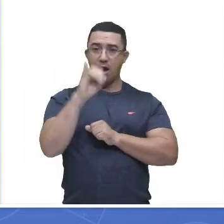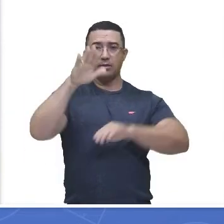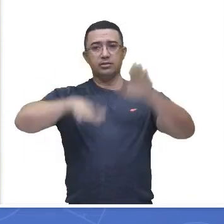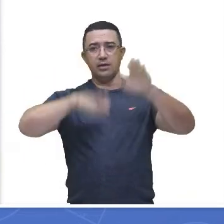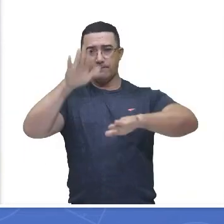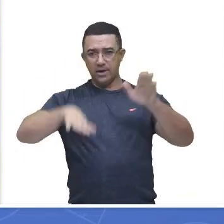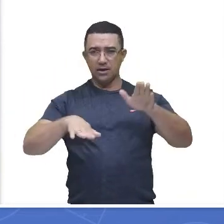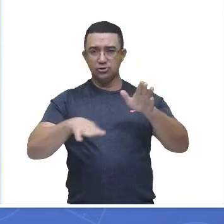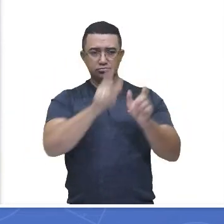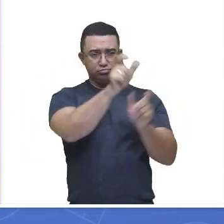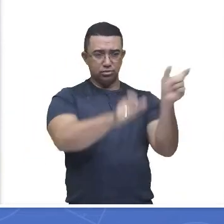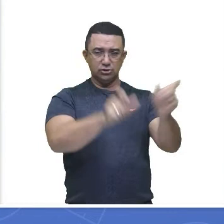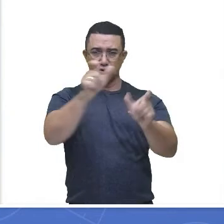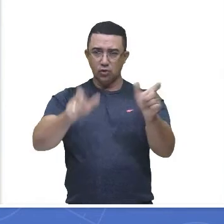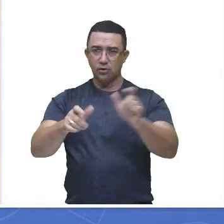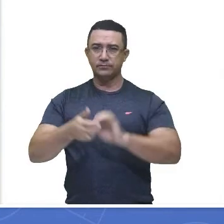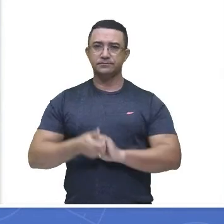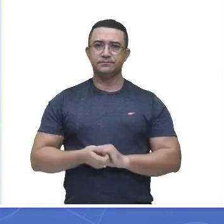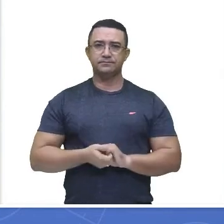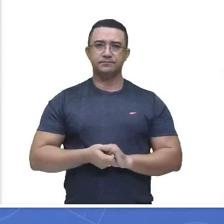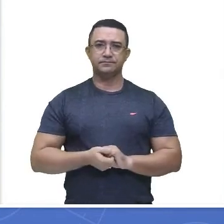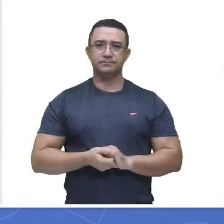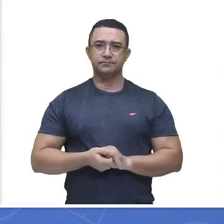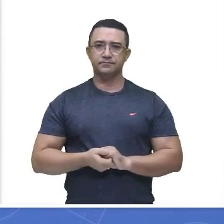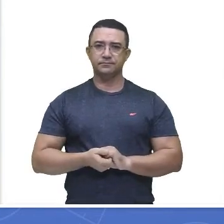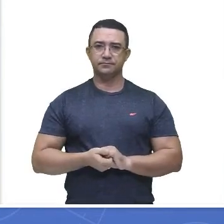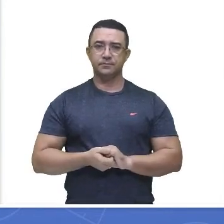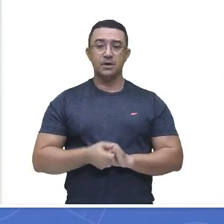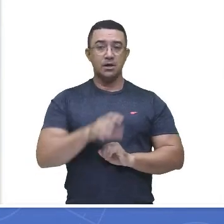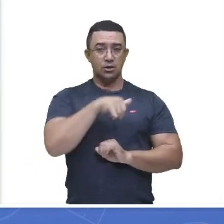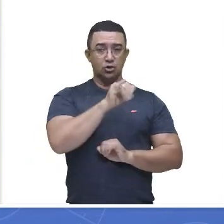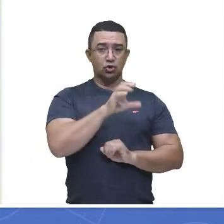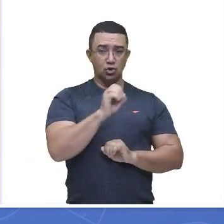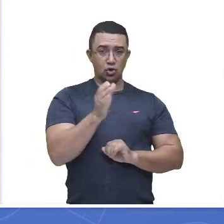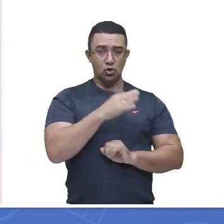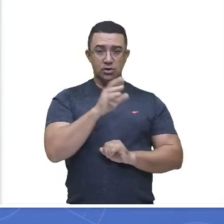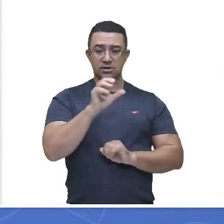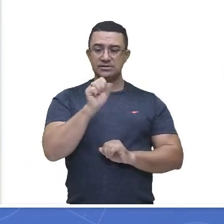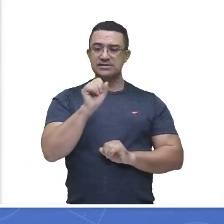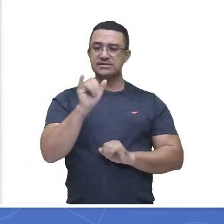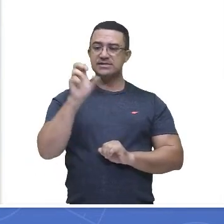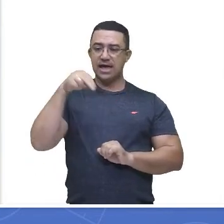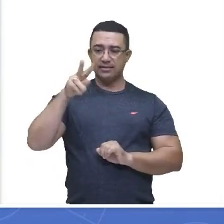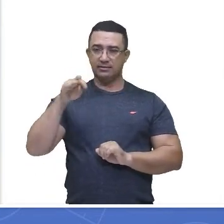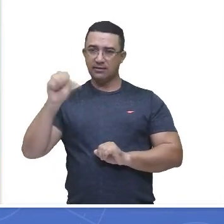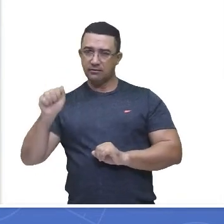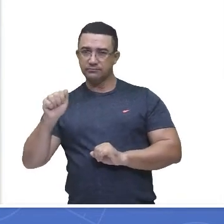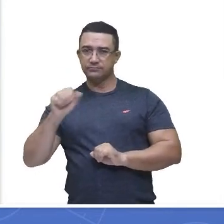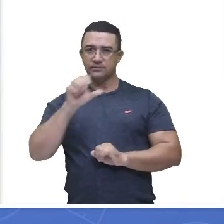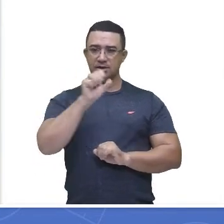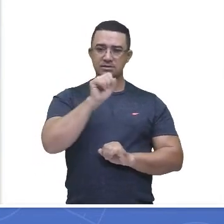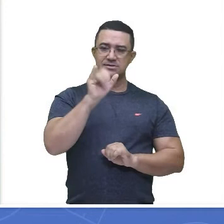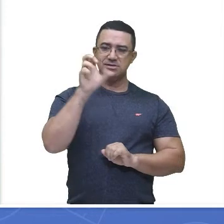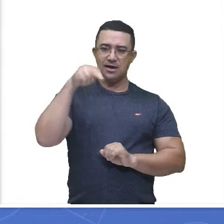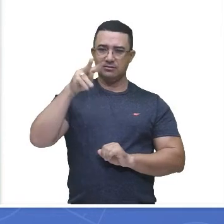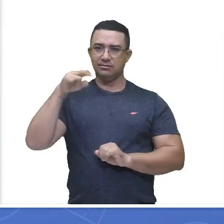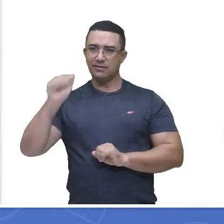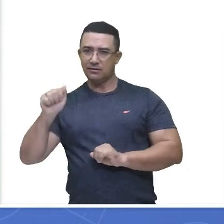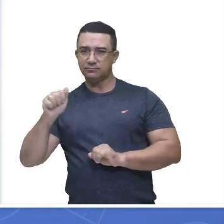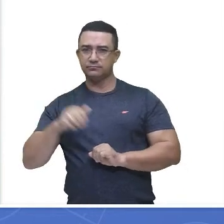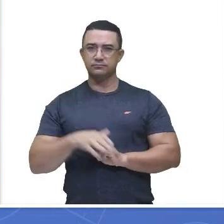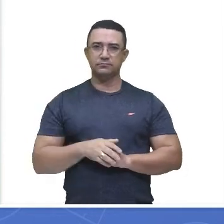do discurso. Ó, yo sienta, tu sientas, ele sienta.